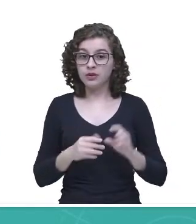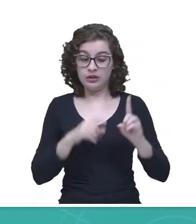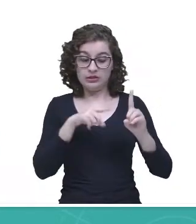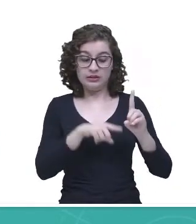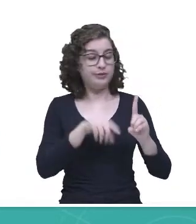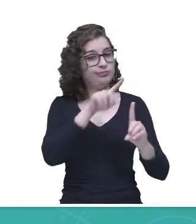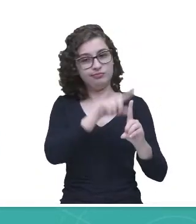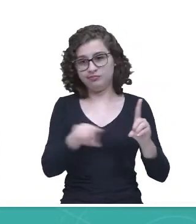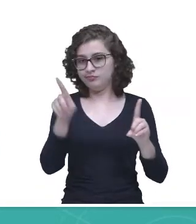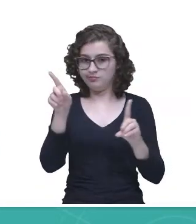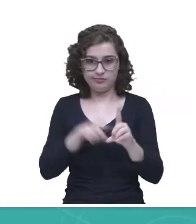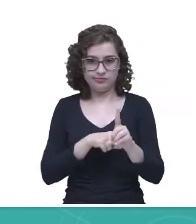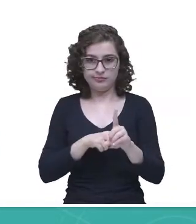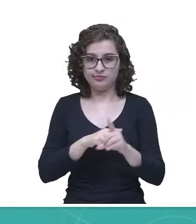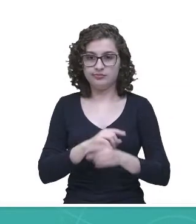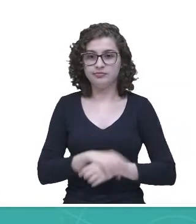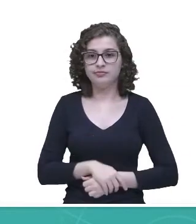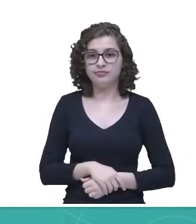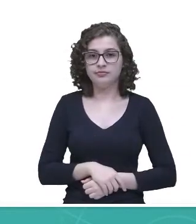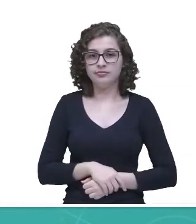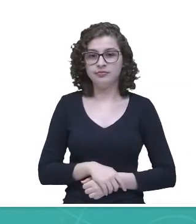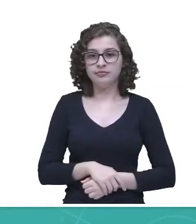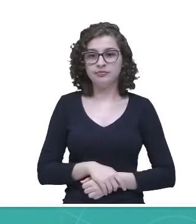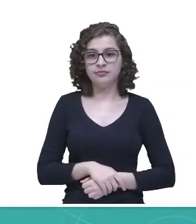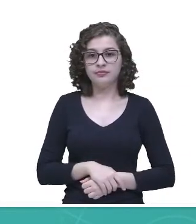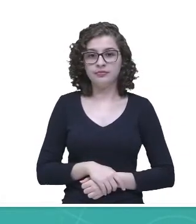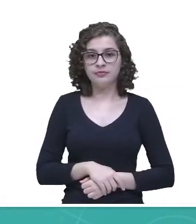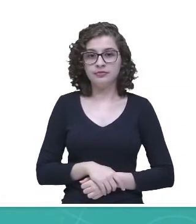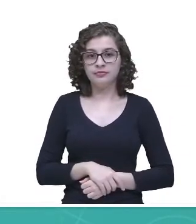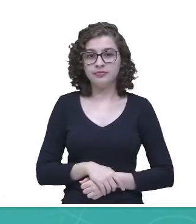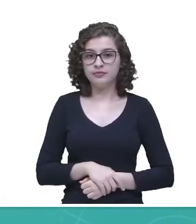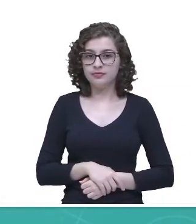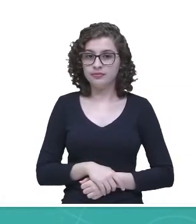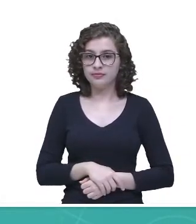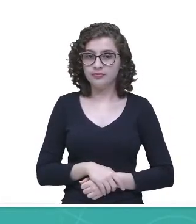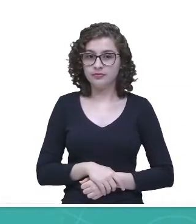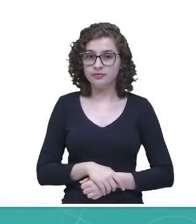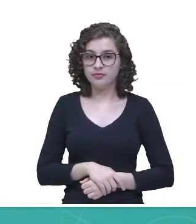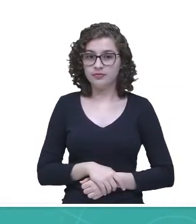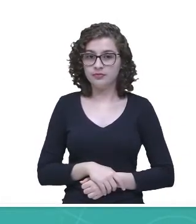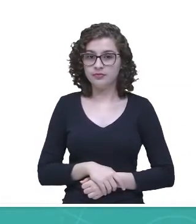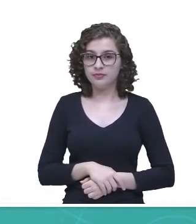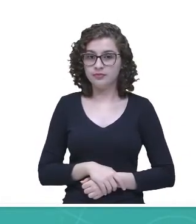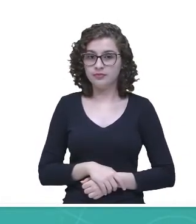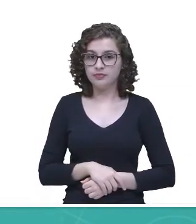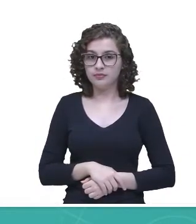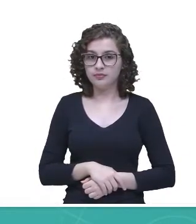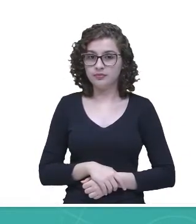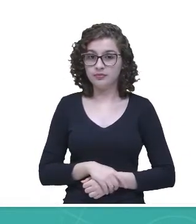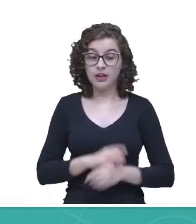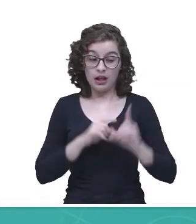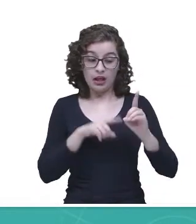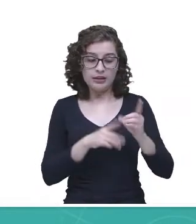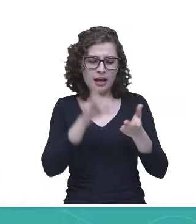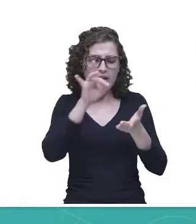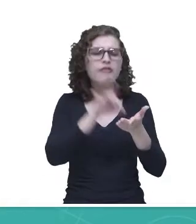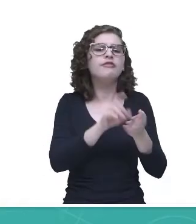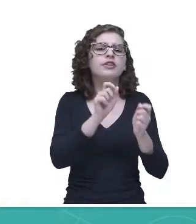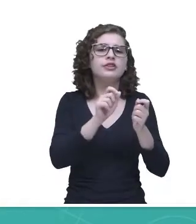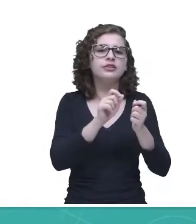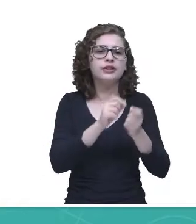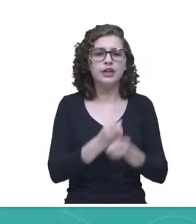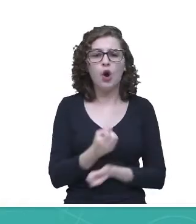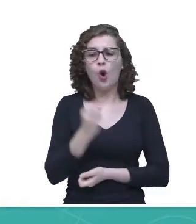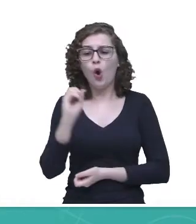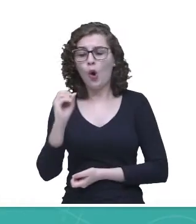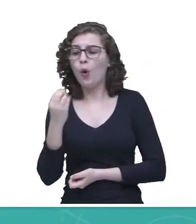está descartada. E principalmente porque esta aí está afirmando que ou um Deus é